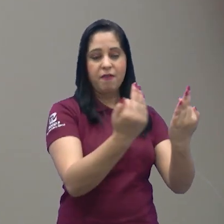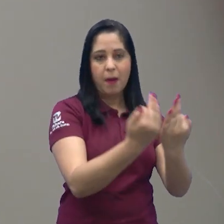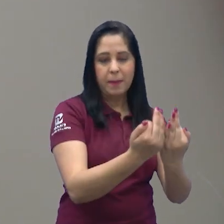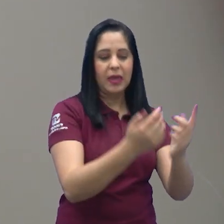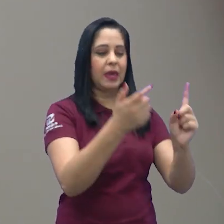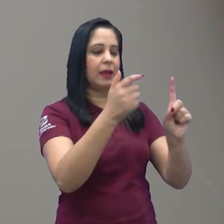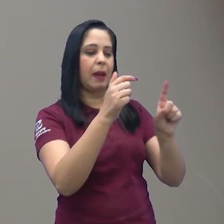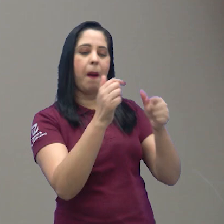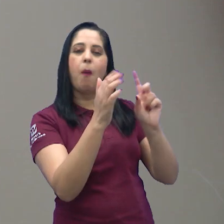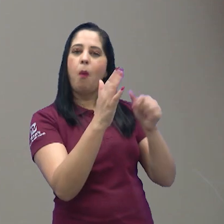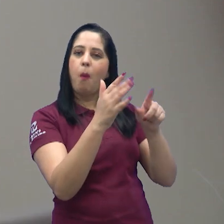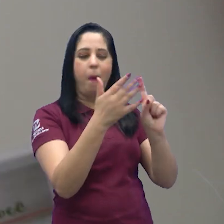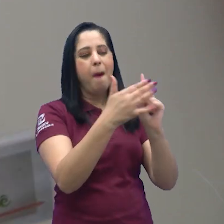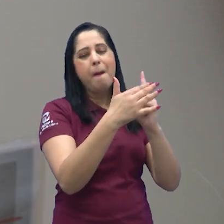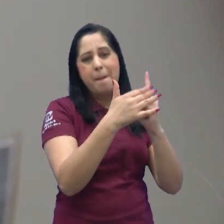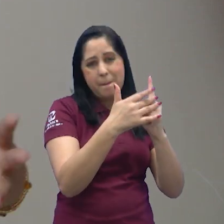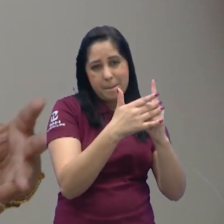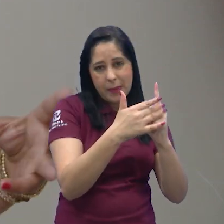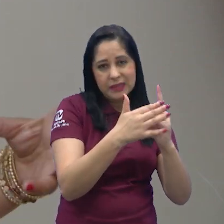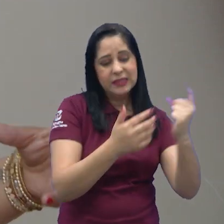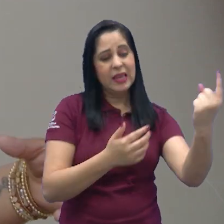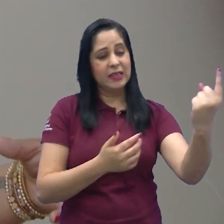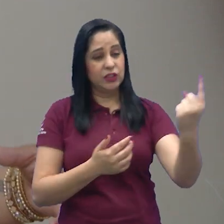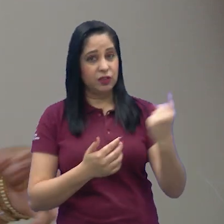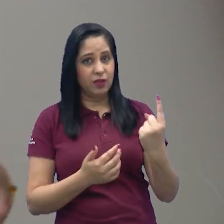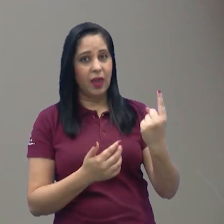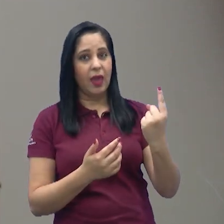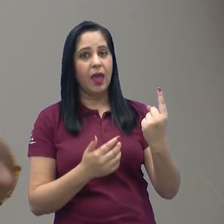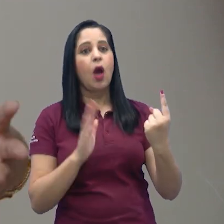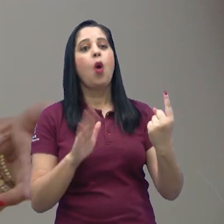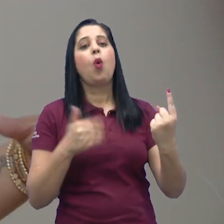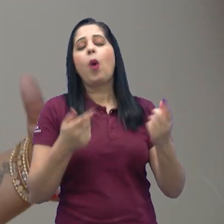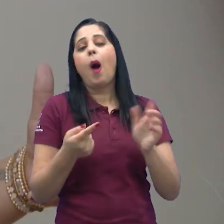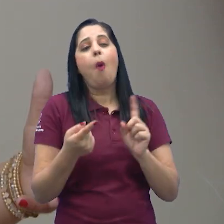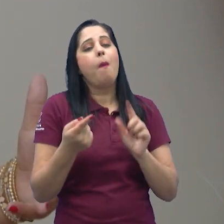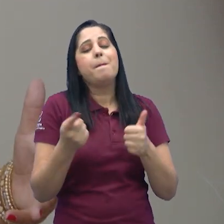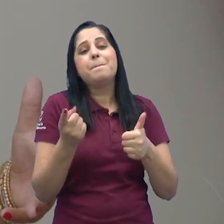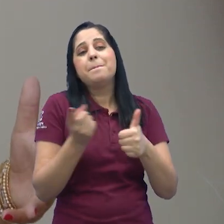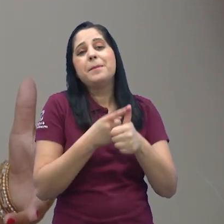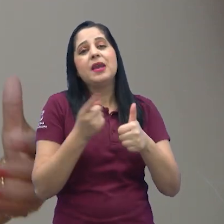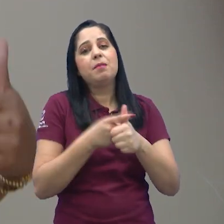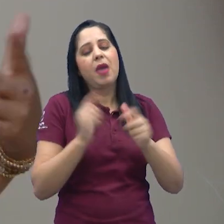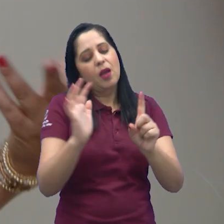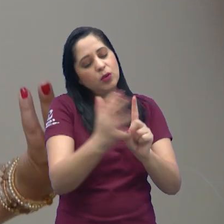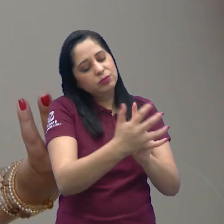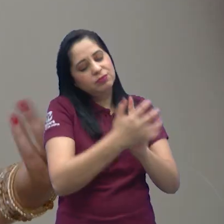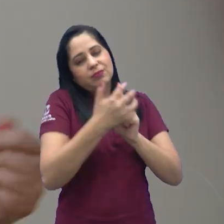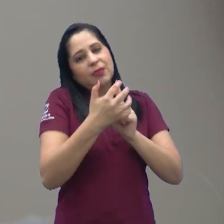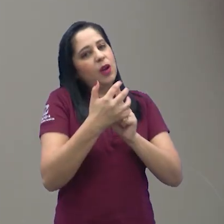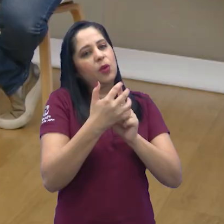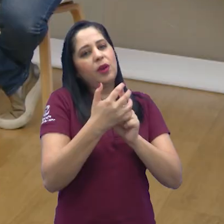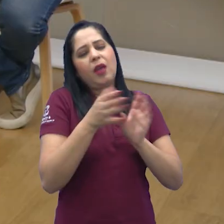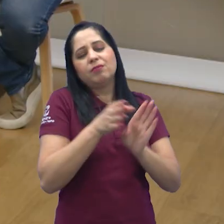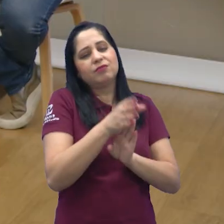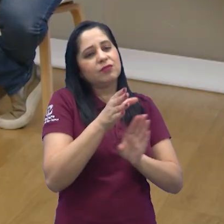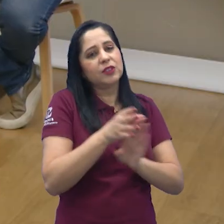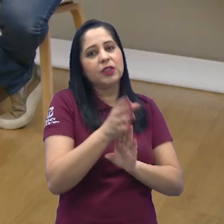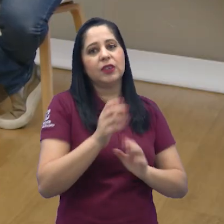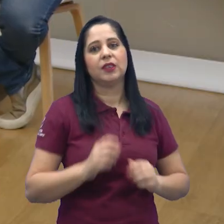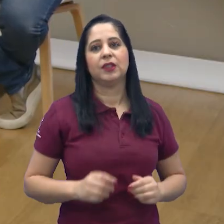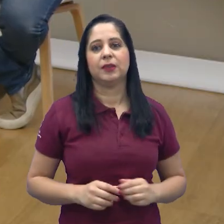que recebeu esse diagnóstico, quais são os primeiros passos ali para acolher essa família, para orientar?